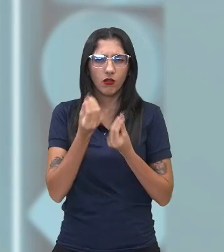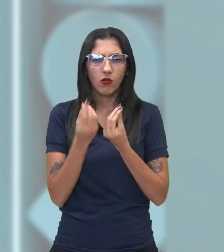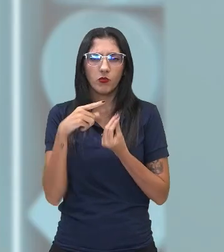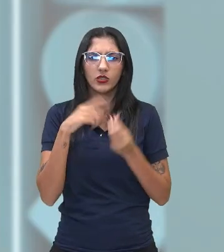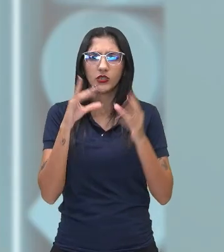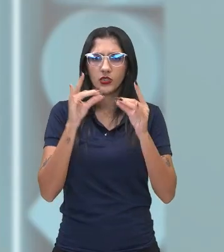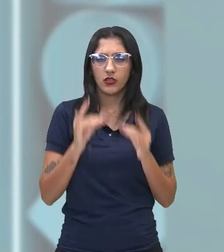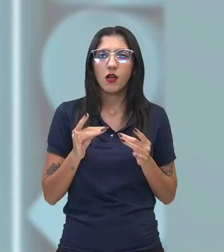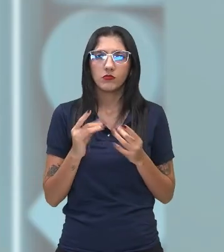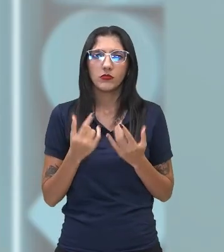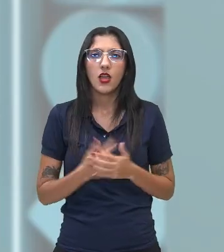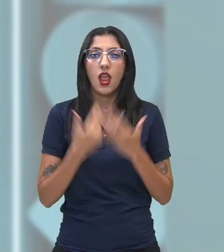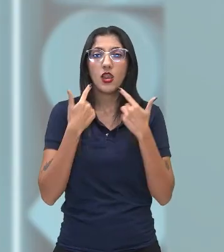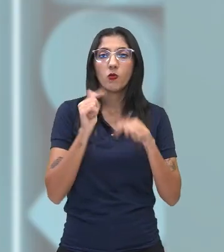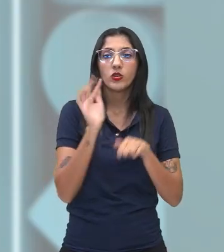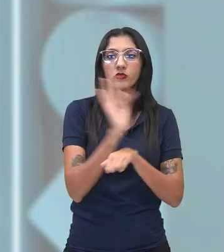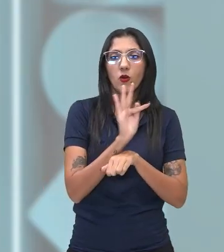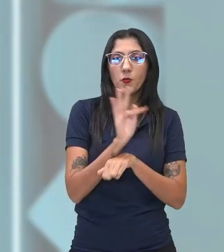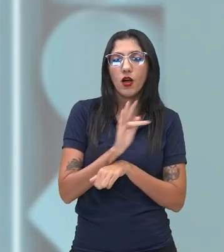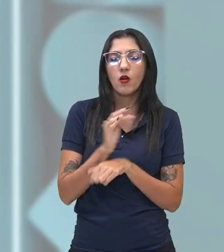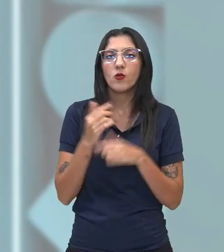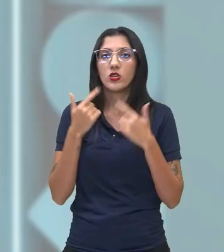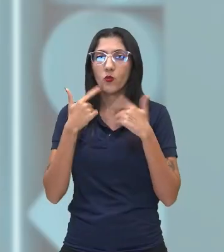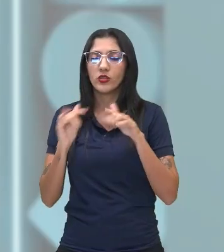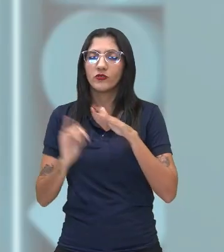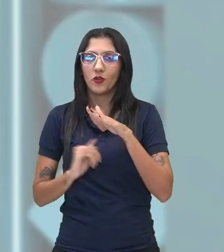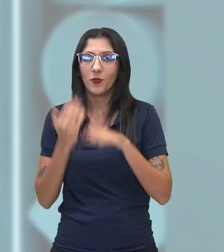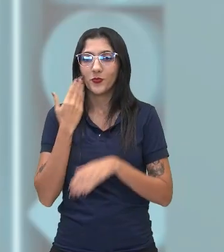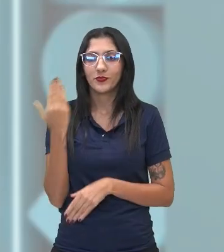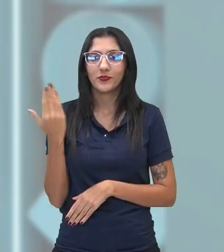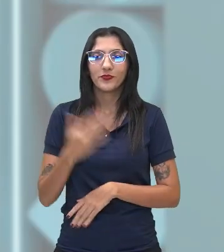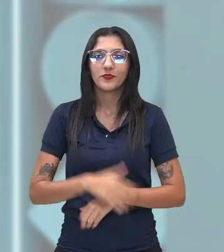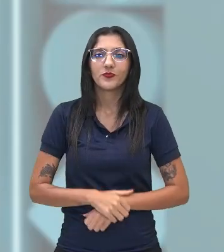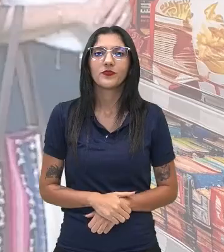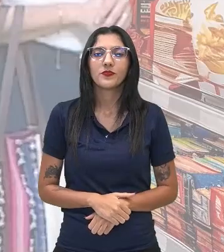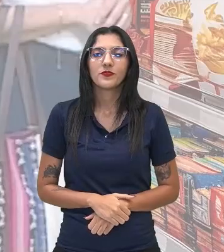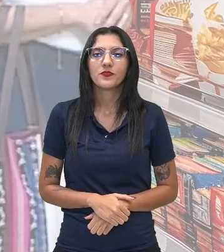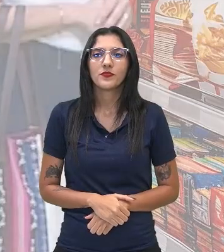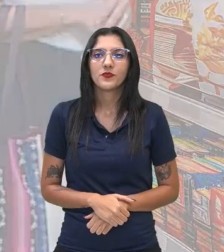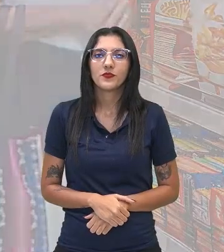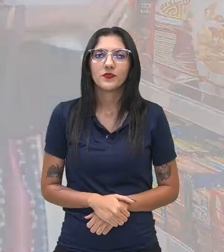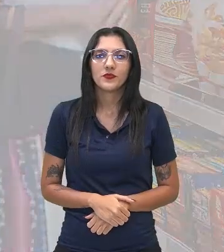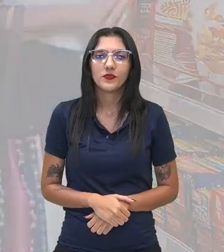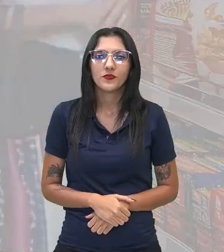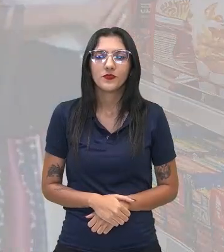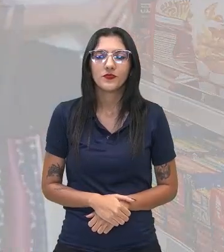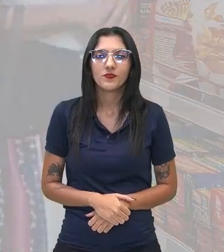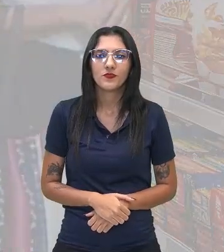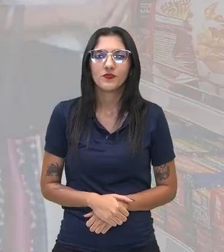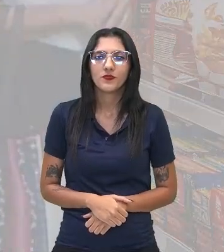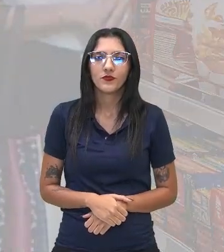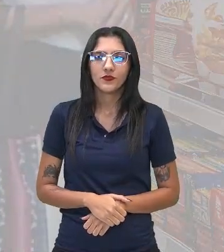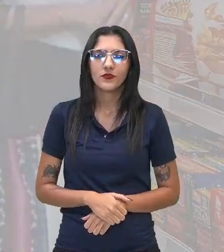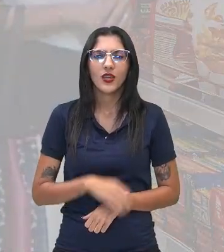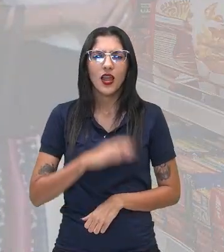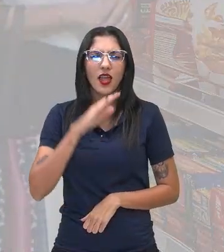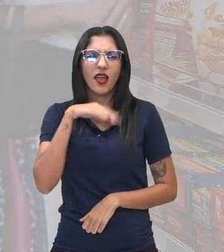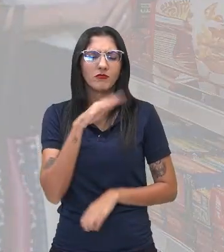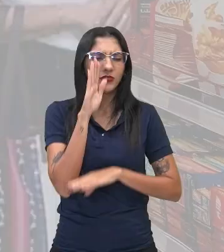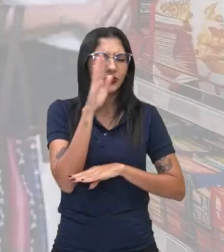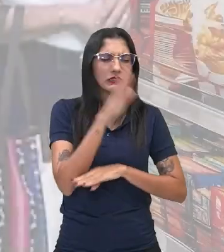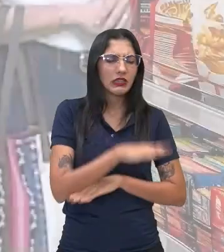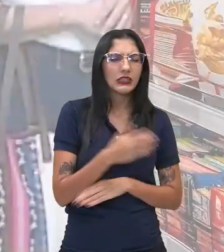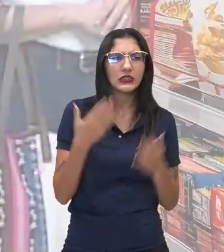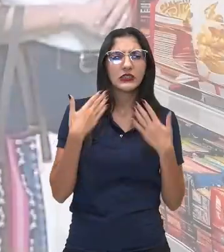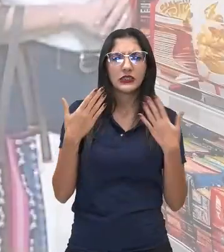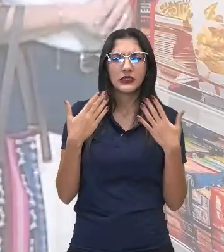linguagem formal e linguagem informal. Vamos ver? Era uma tarde quente quando Dona Clara, uma senhora